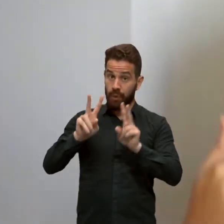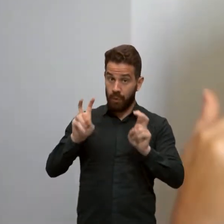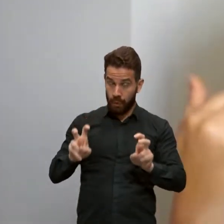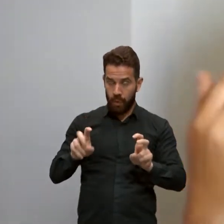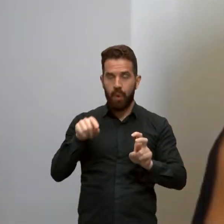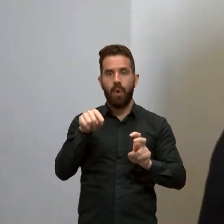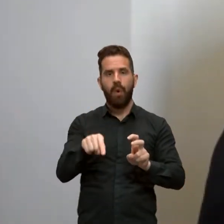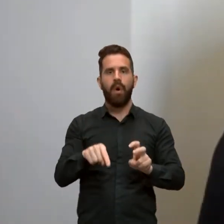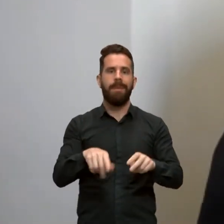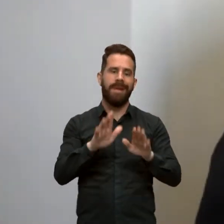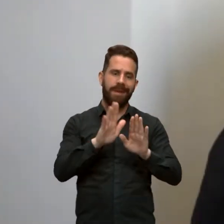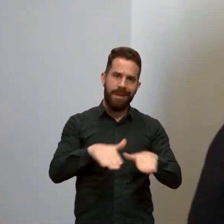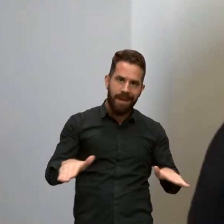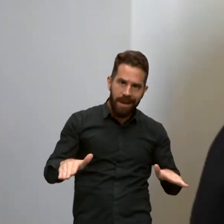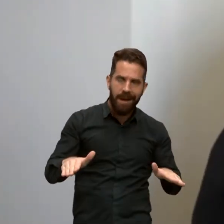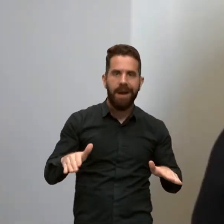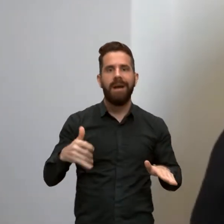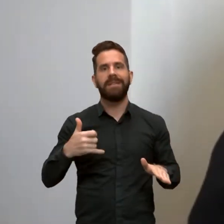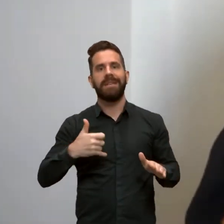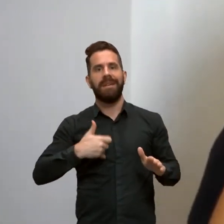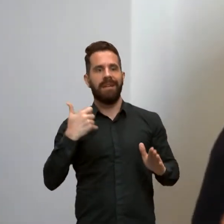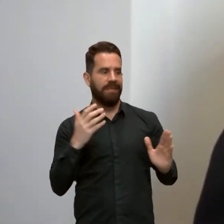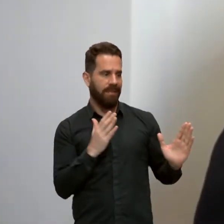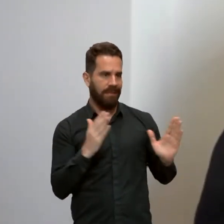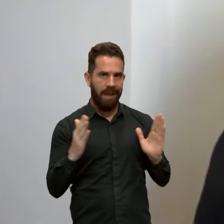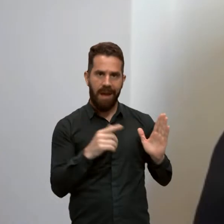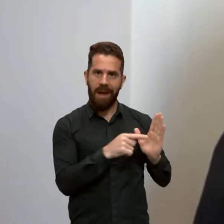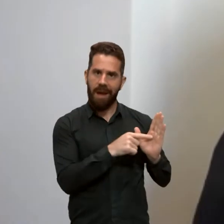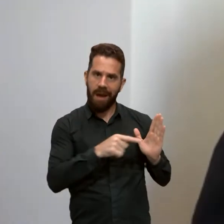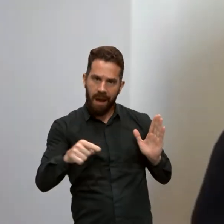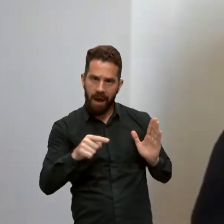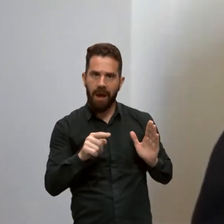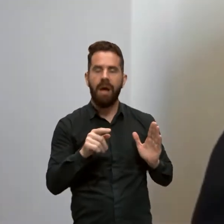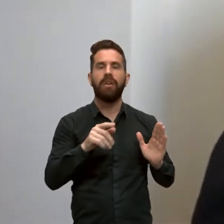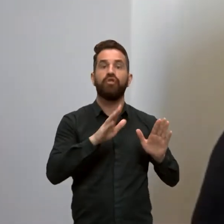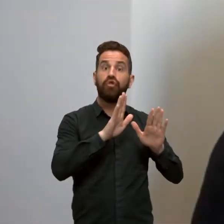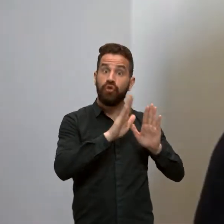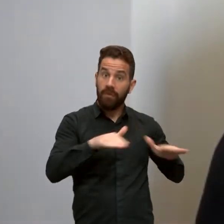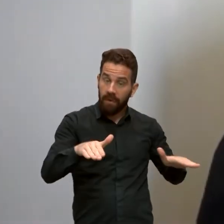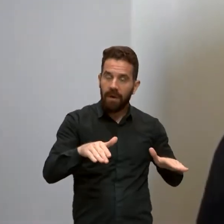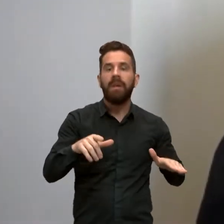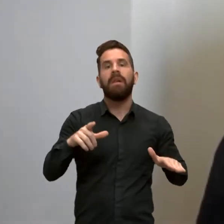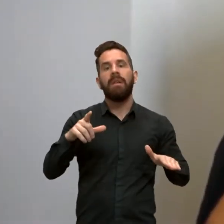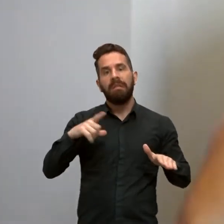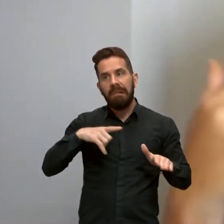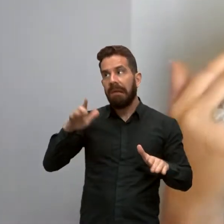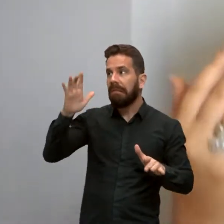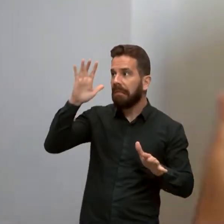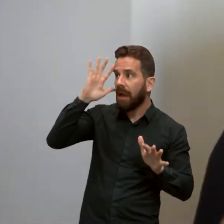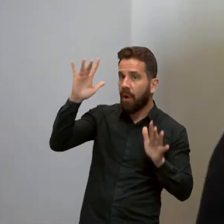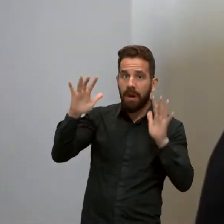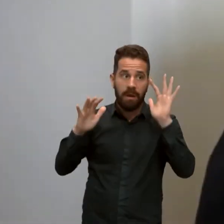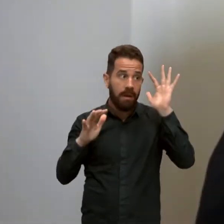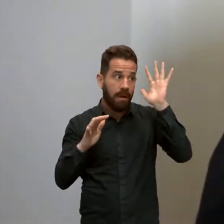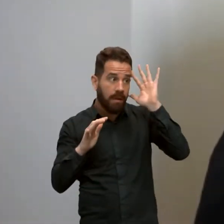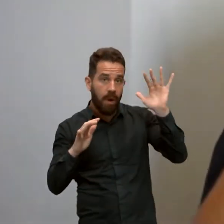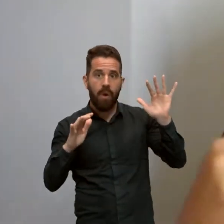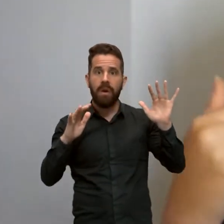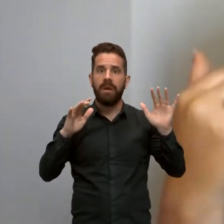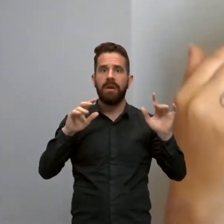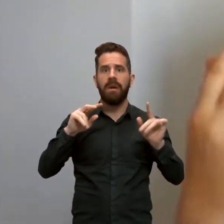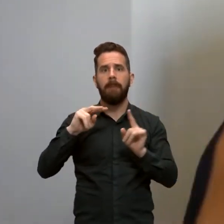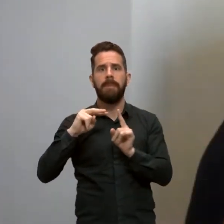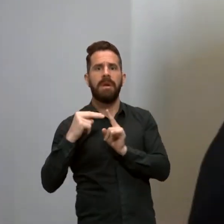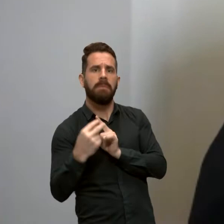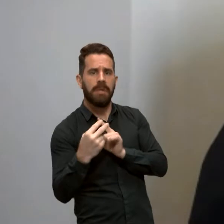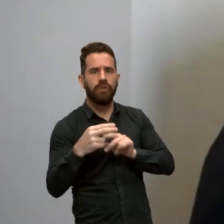criança, sobre a infância, ainda mobiliza algumas posições teóricas que são controversas,